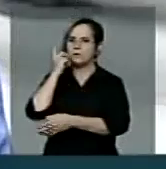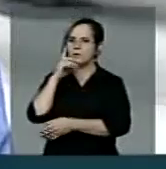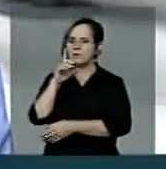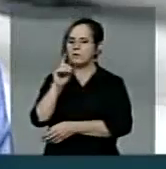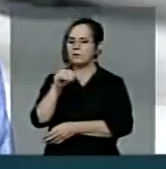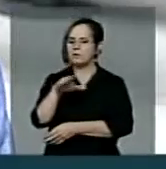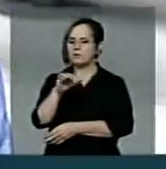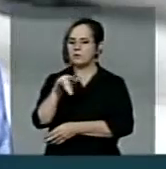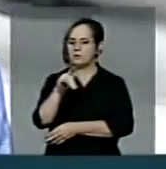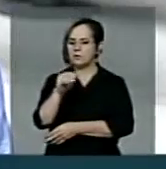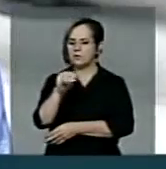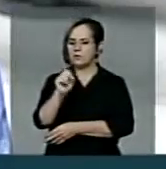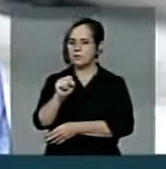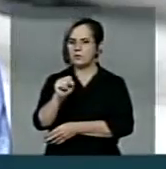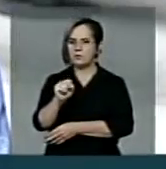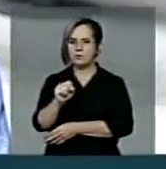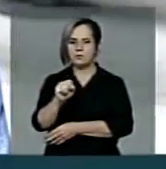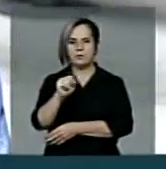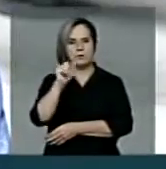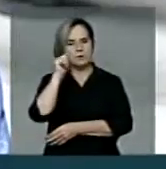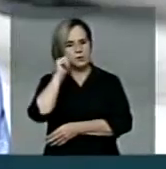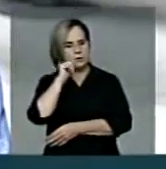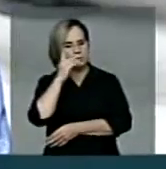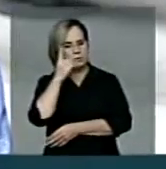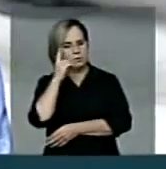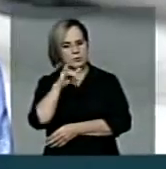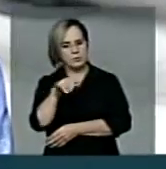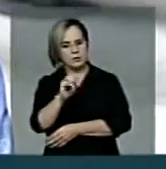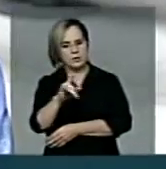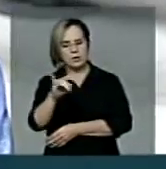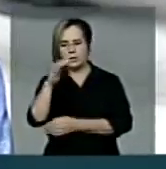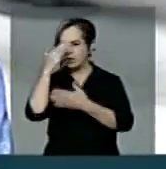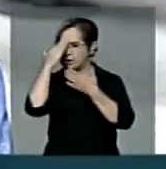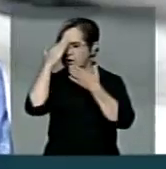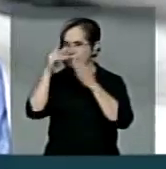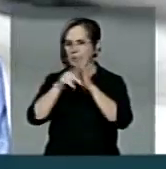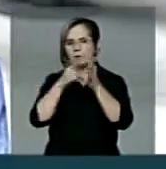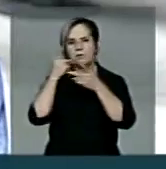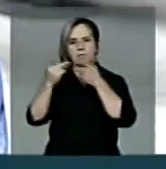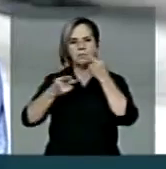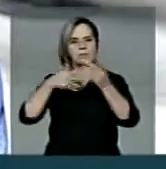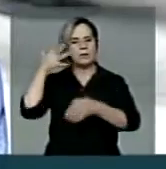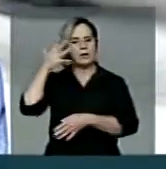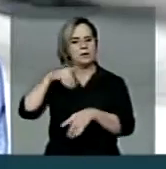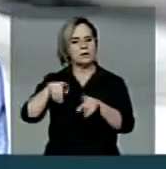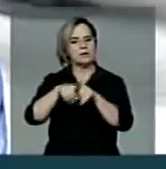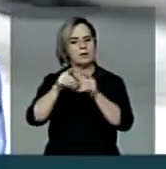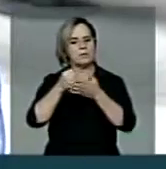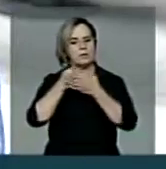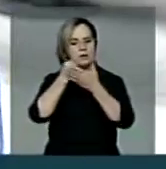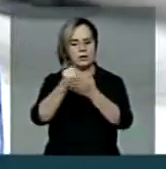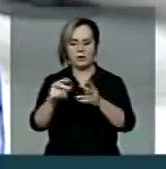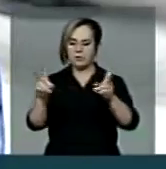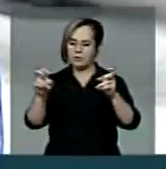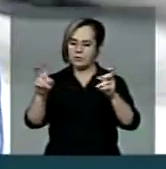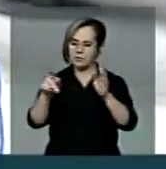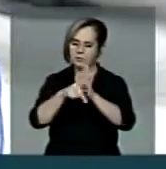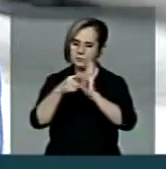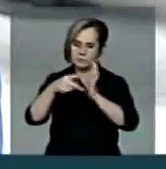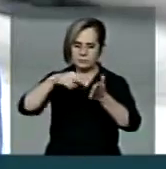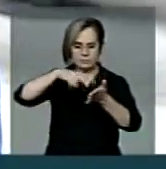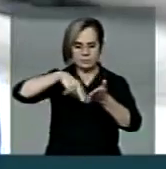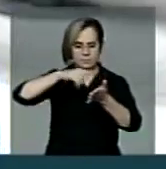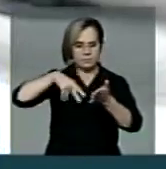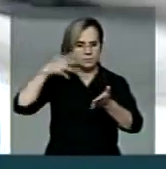quero primeiro agradecer pela parte, lhe parabenizar pelo tema que aborda, ser solidário ao conteúdo desse